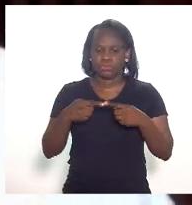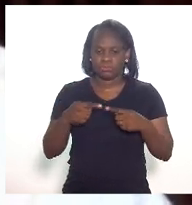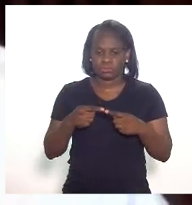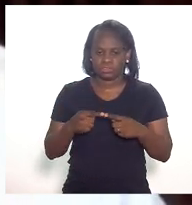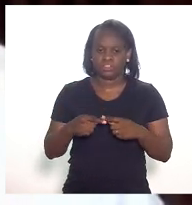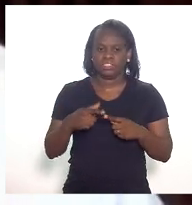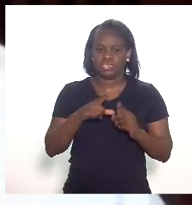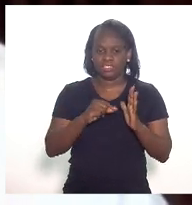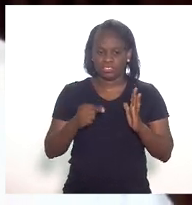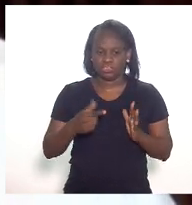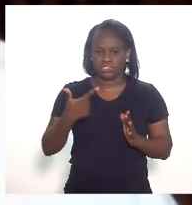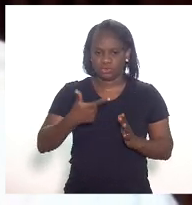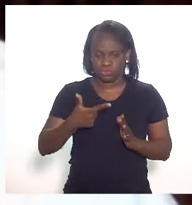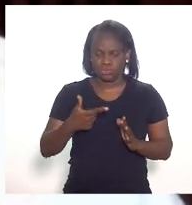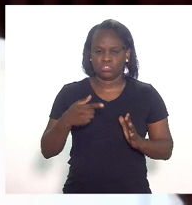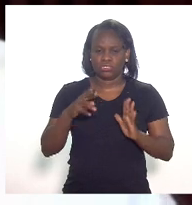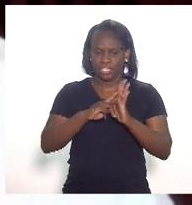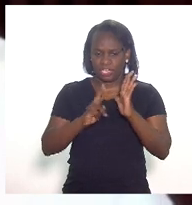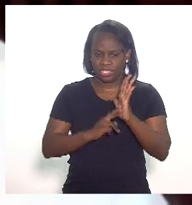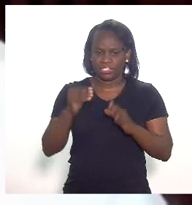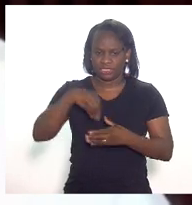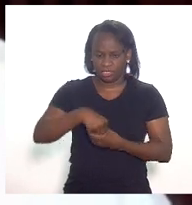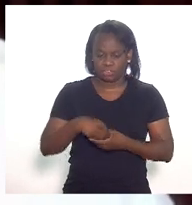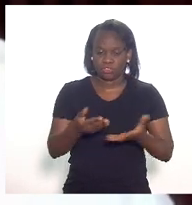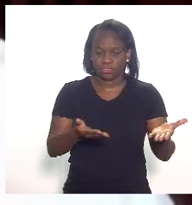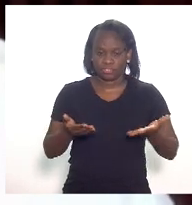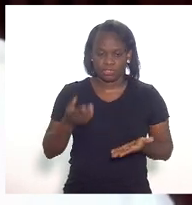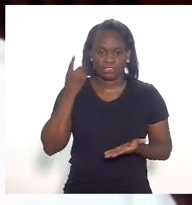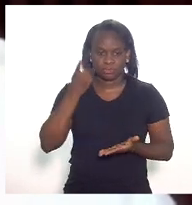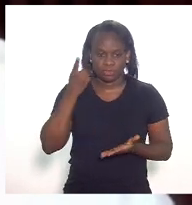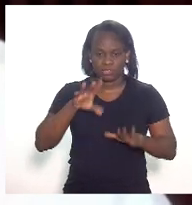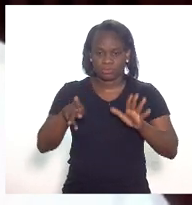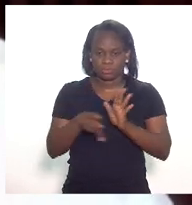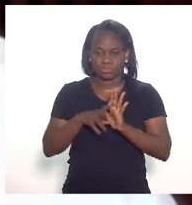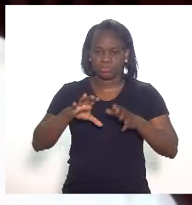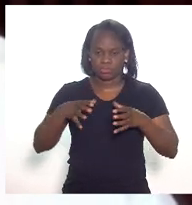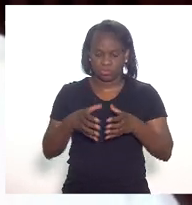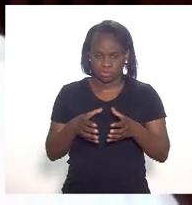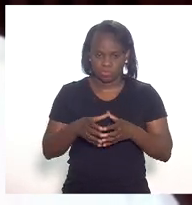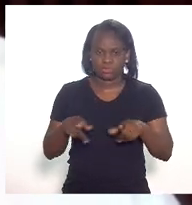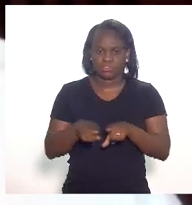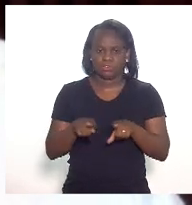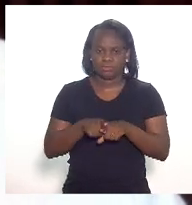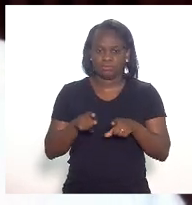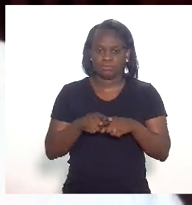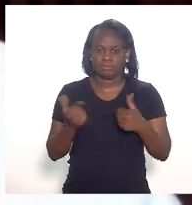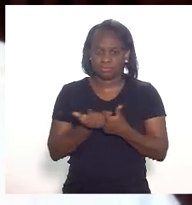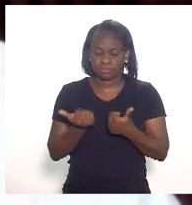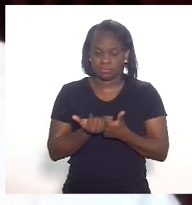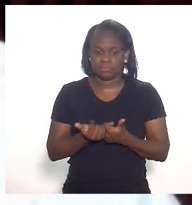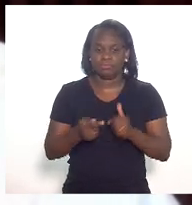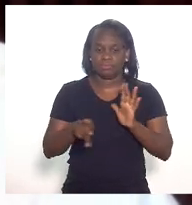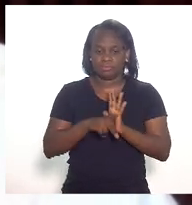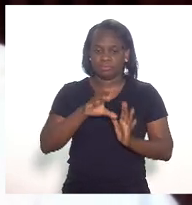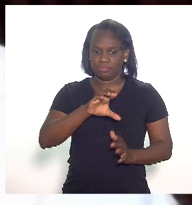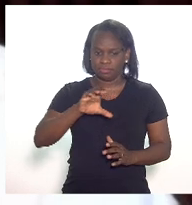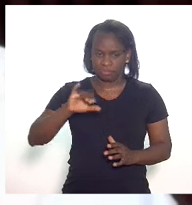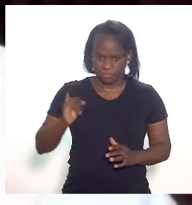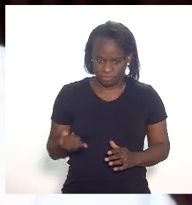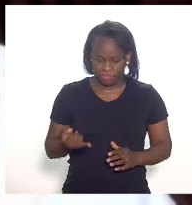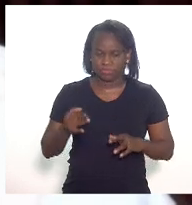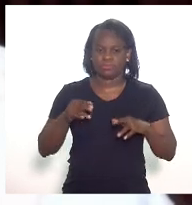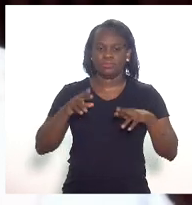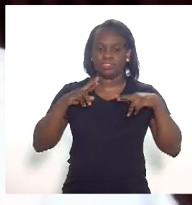43 do regimento interno, convoco os senhores deputados, membros efetivos e suplentes da Comissão de Constituição e Justiça para a terceira